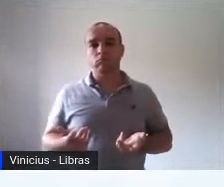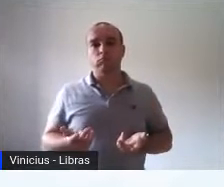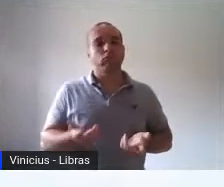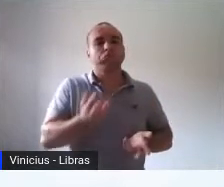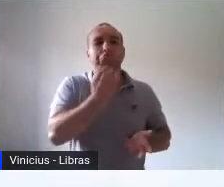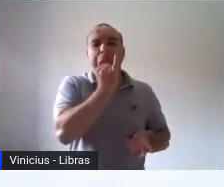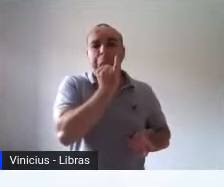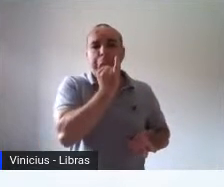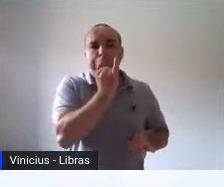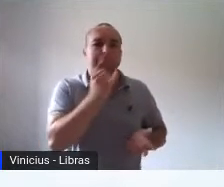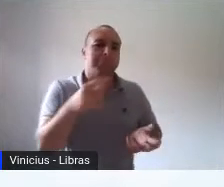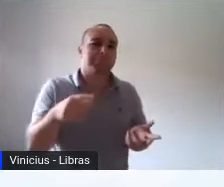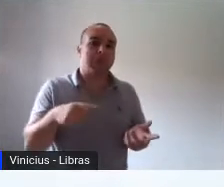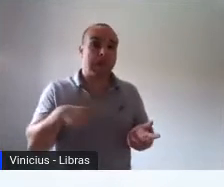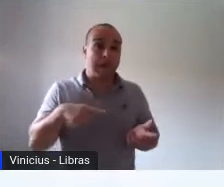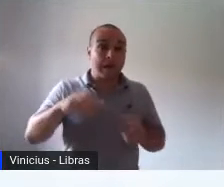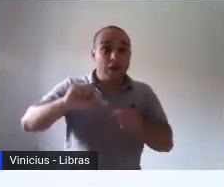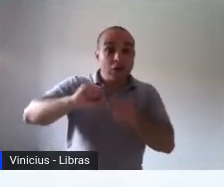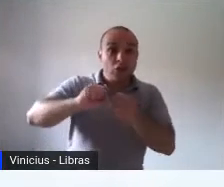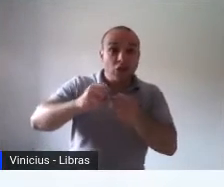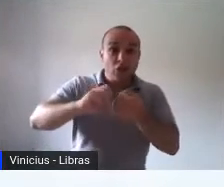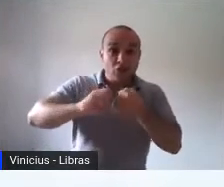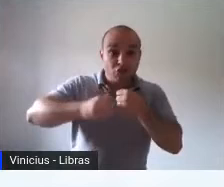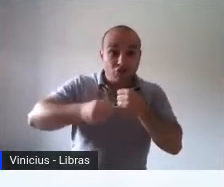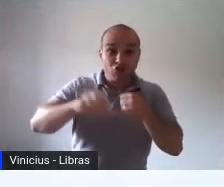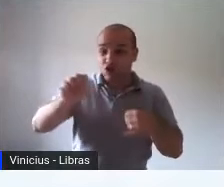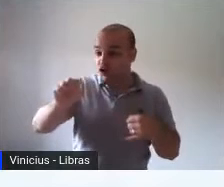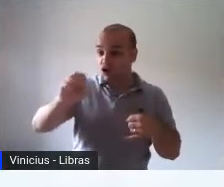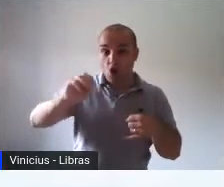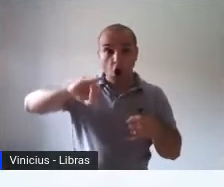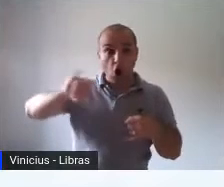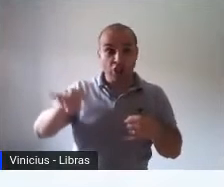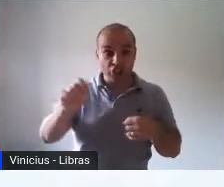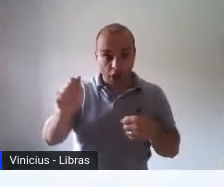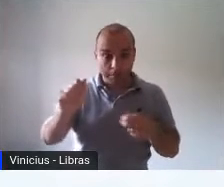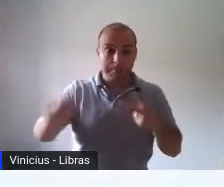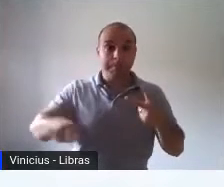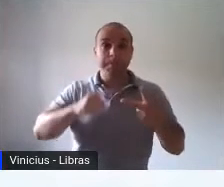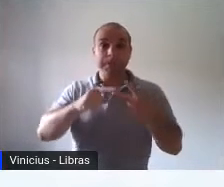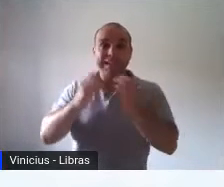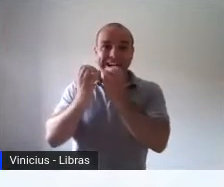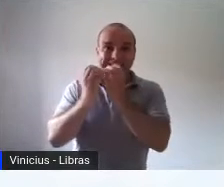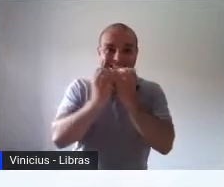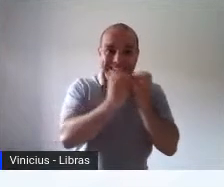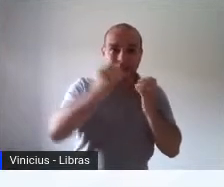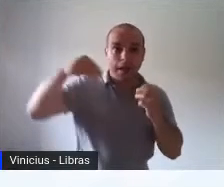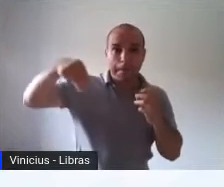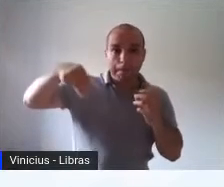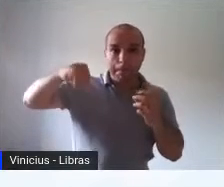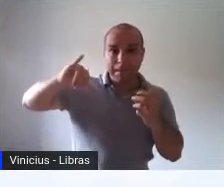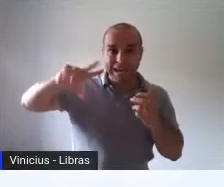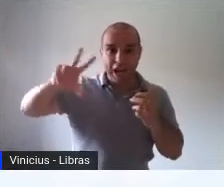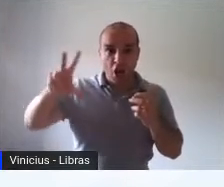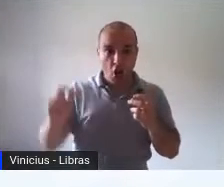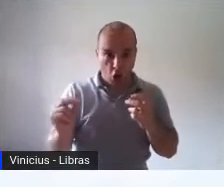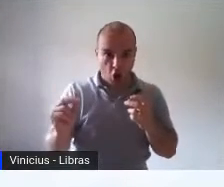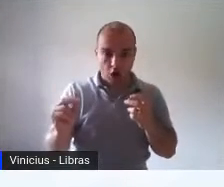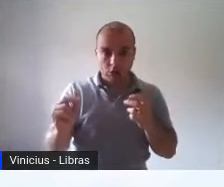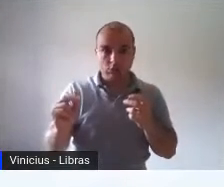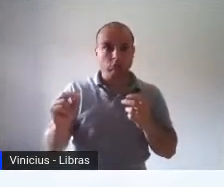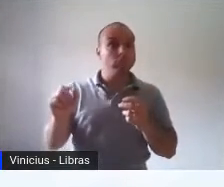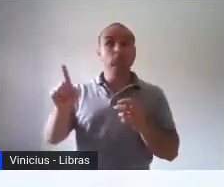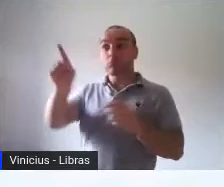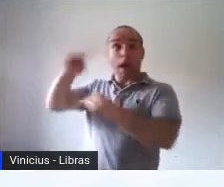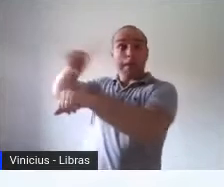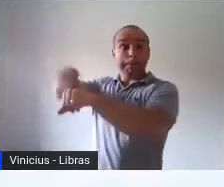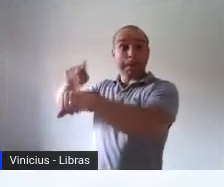feijão, arroz e outros produtos para produzir soja e milho para exportação. Então, a gente já vinha numa tendência de redução de oferta de alguns